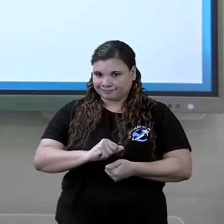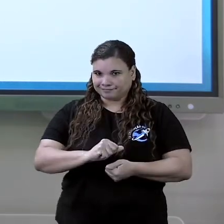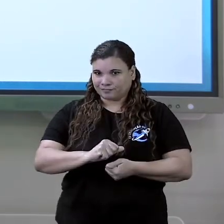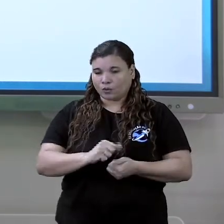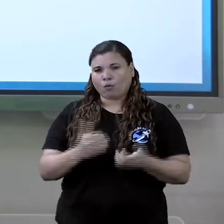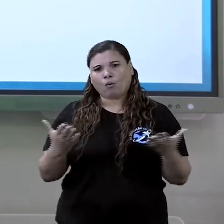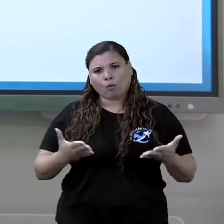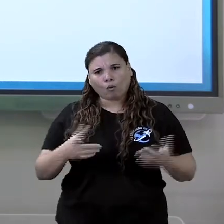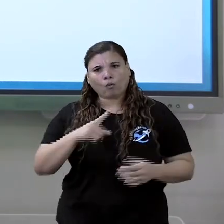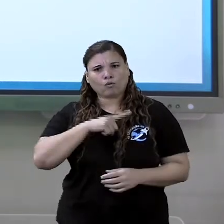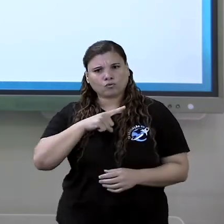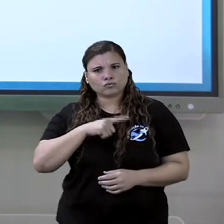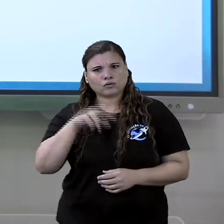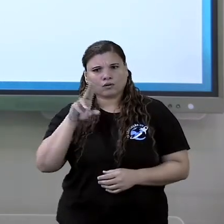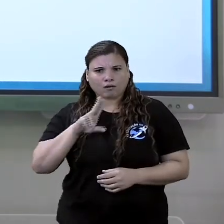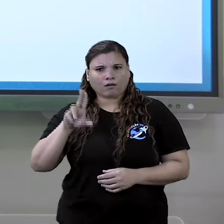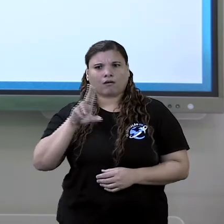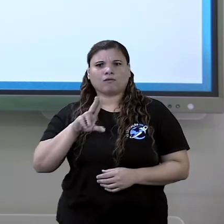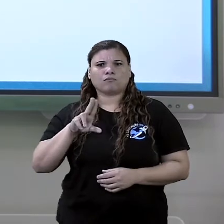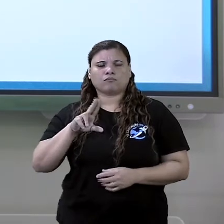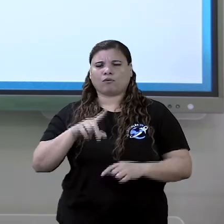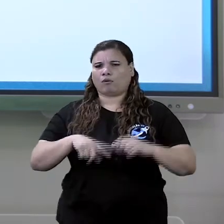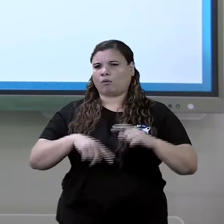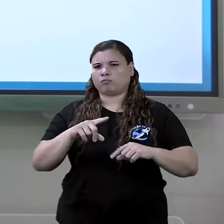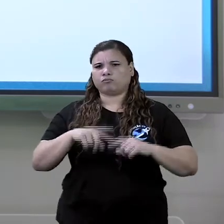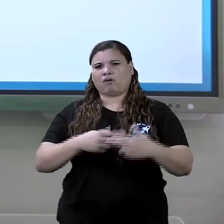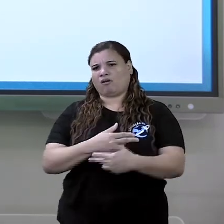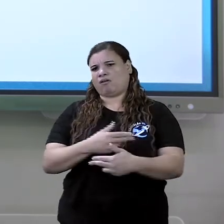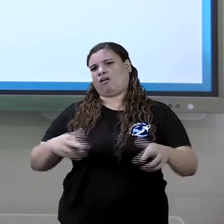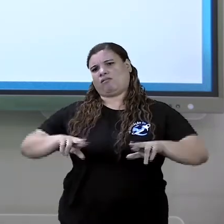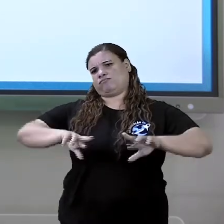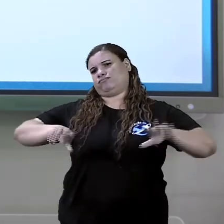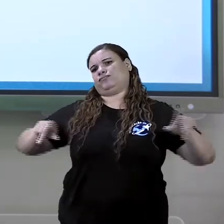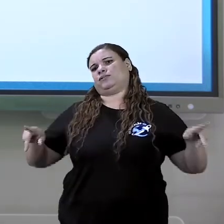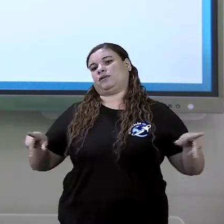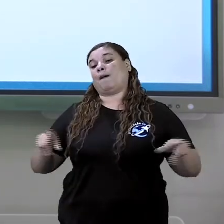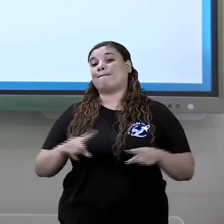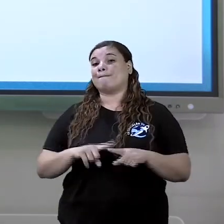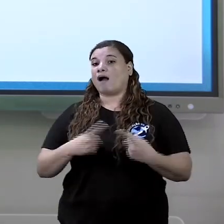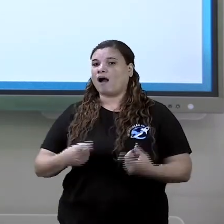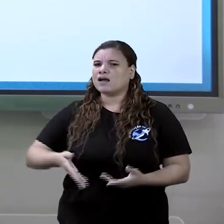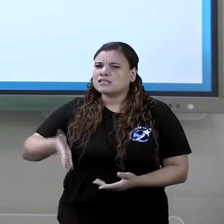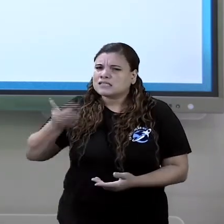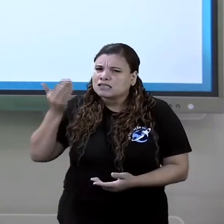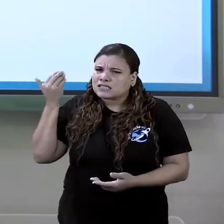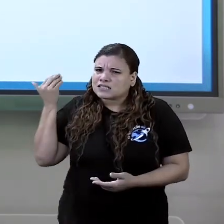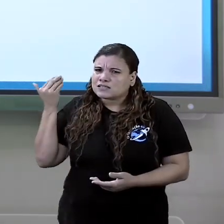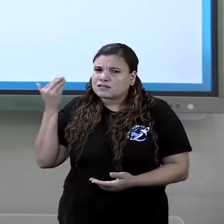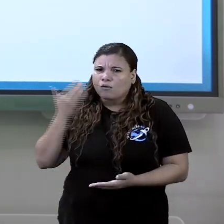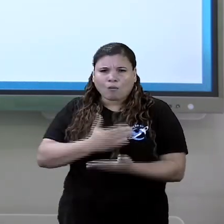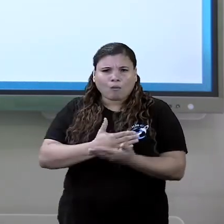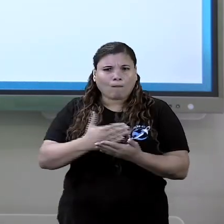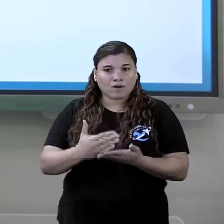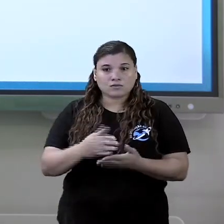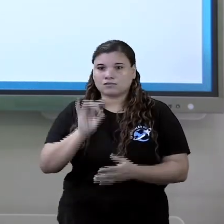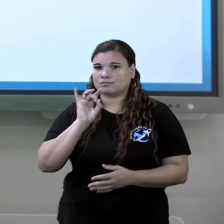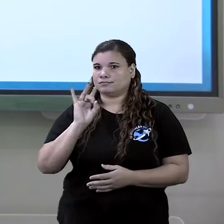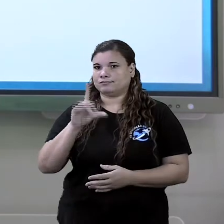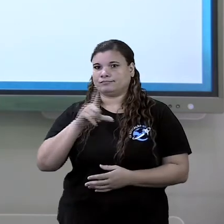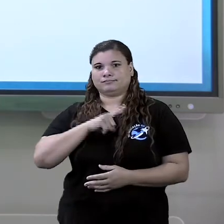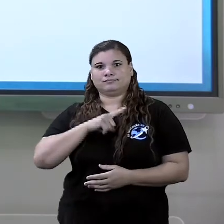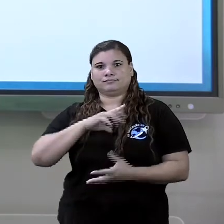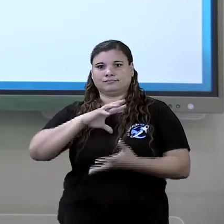materiais, não é isso mesmo? Quando tudo começou, o único material utilizado era o